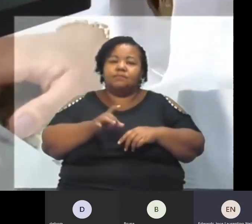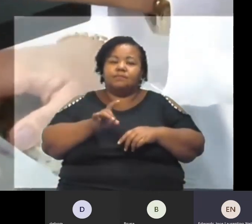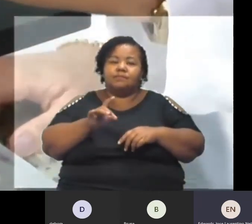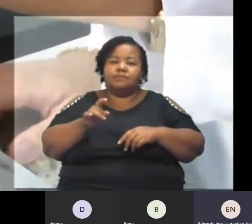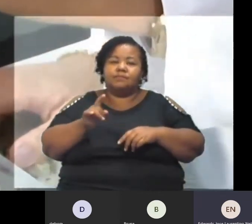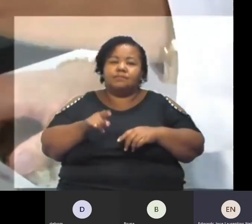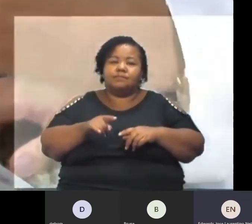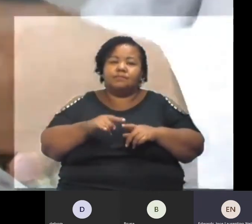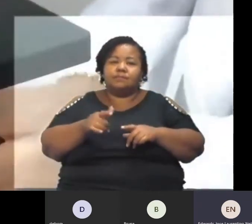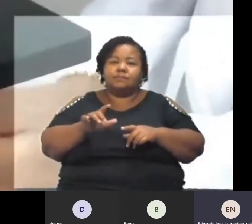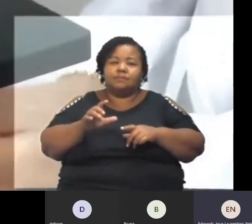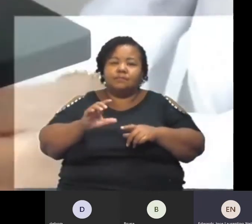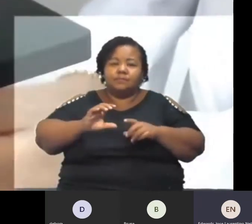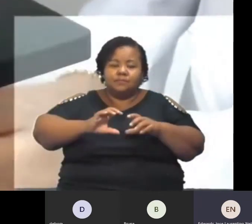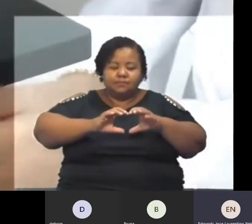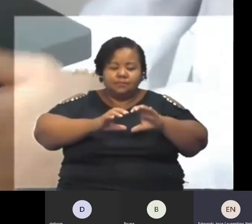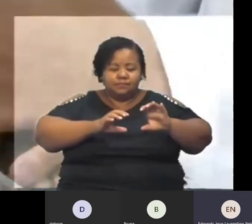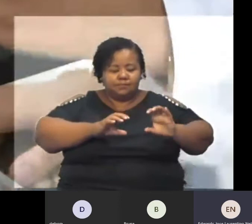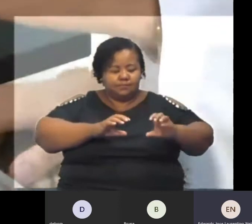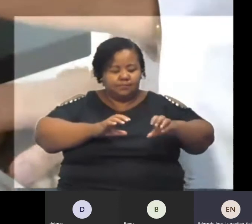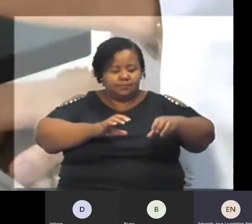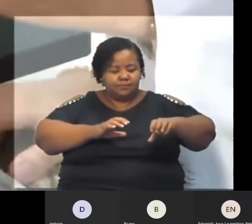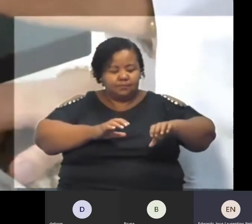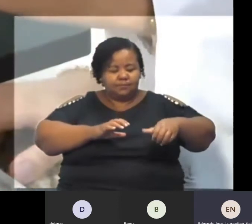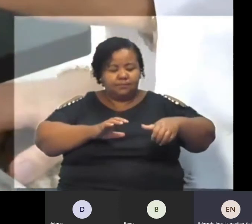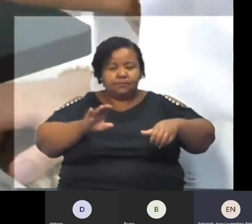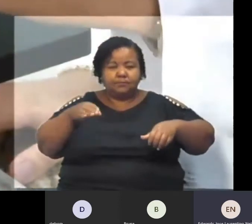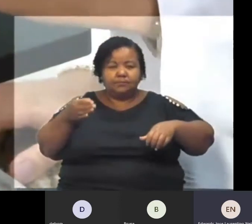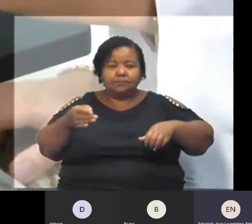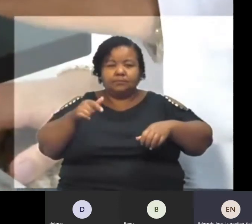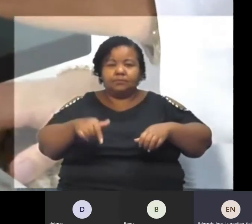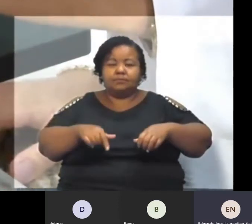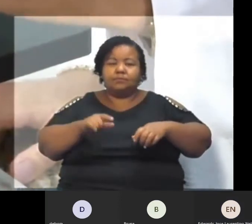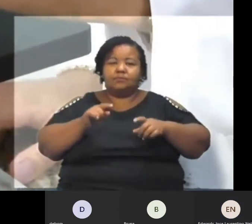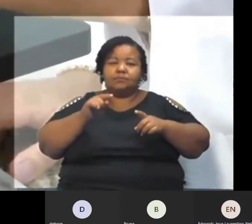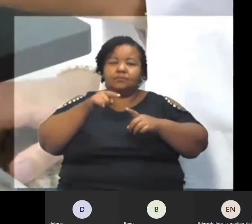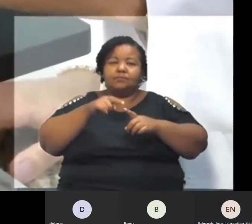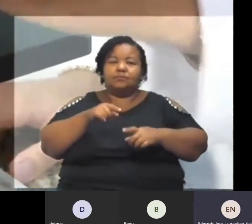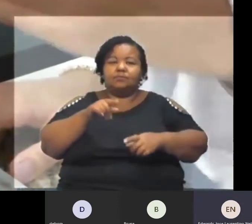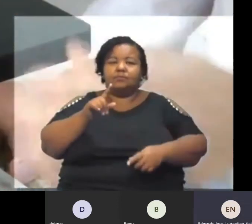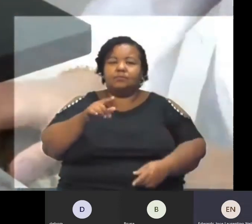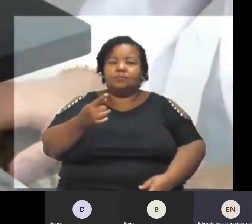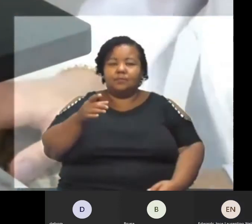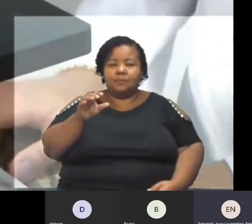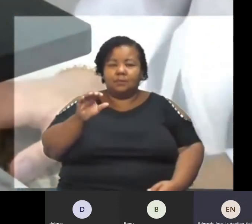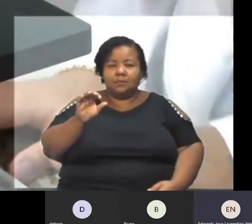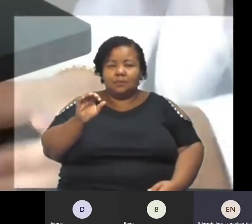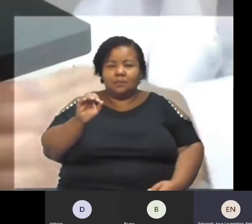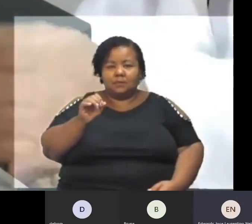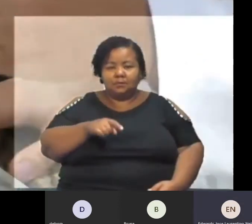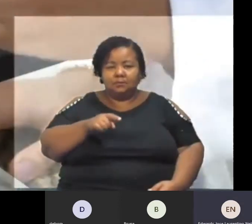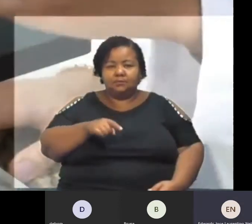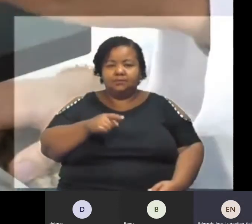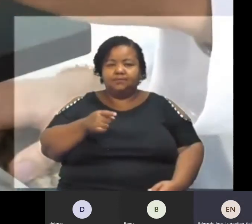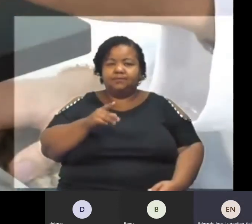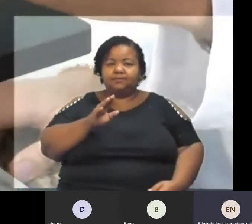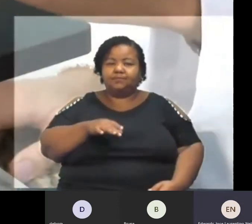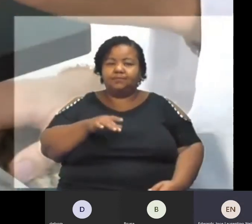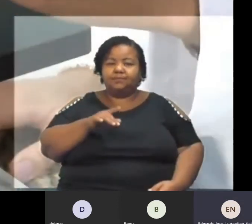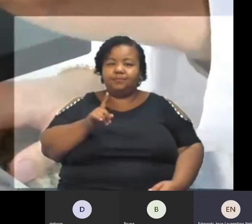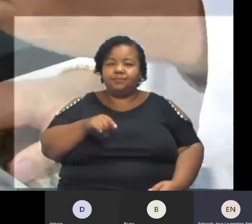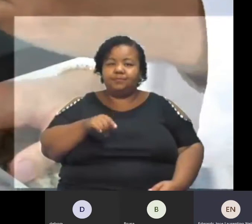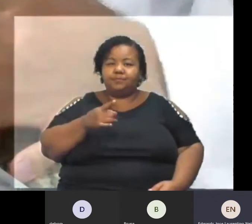vai mexer no micrômetro quando for objetiva de 10, tá? Então, você